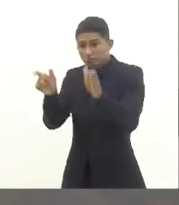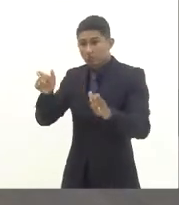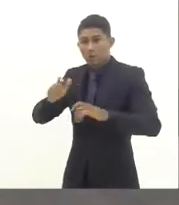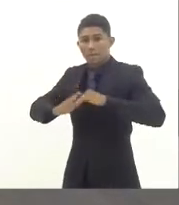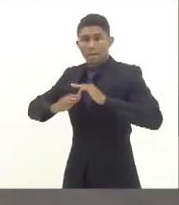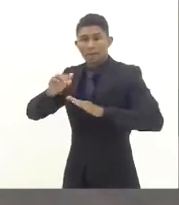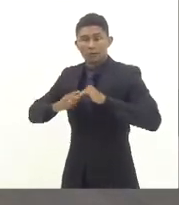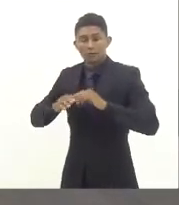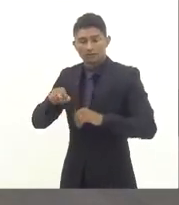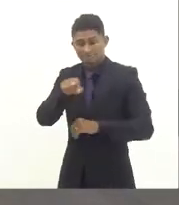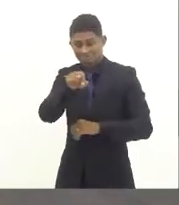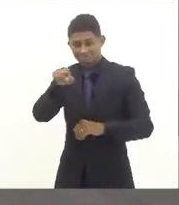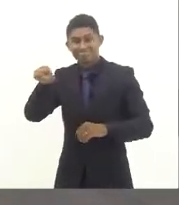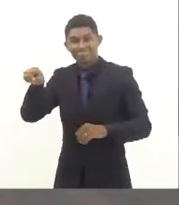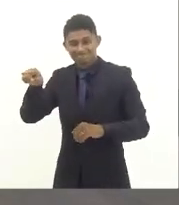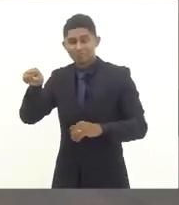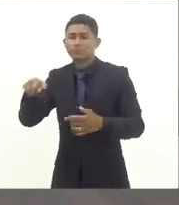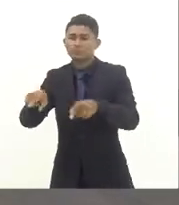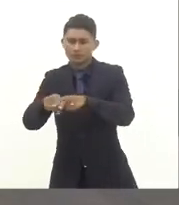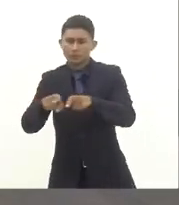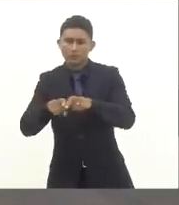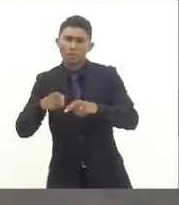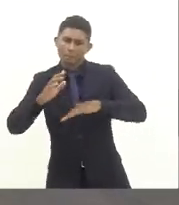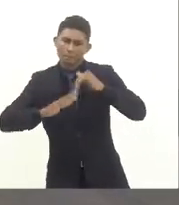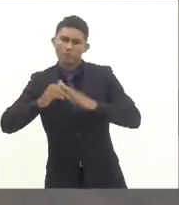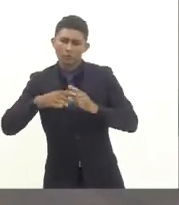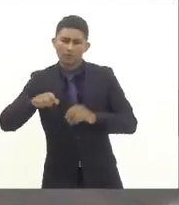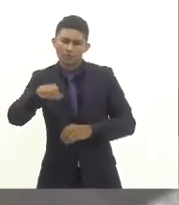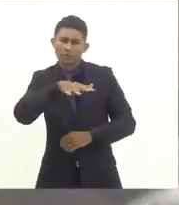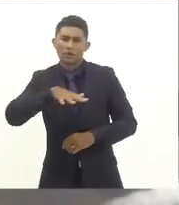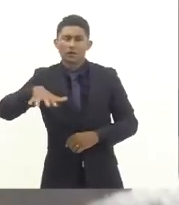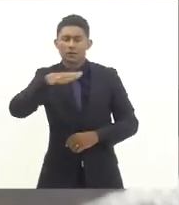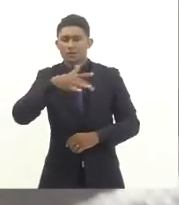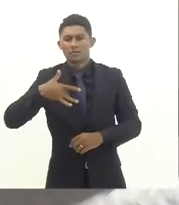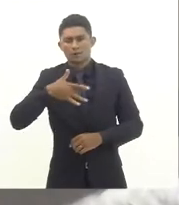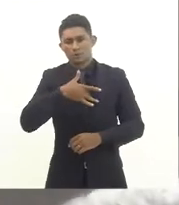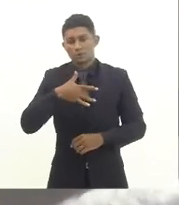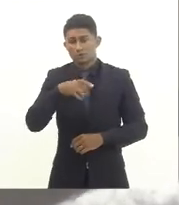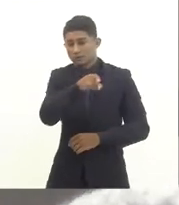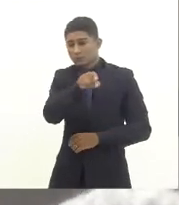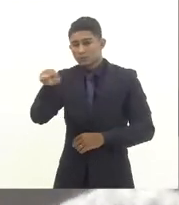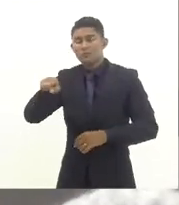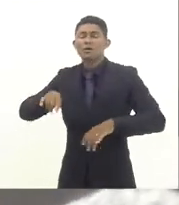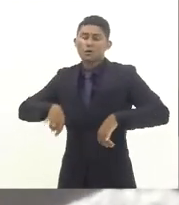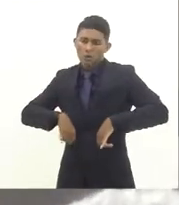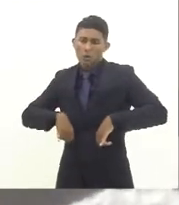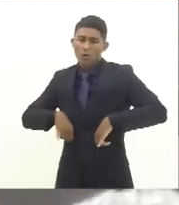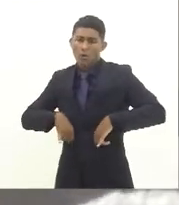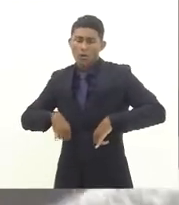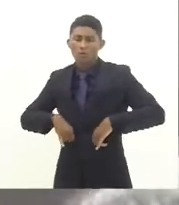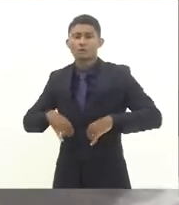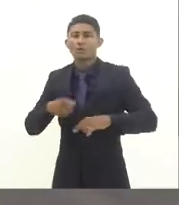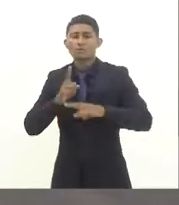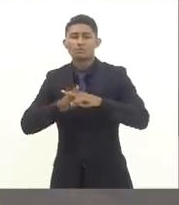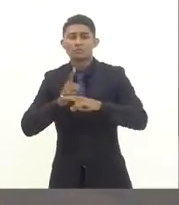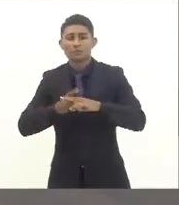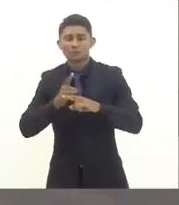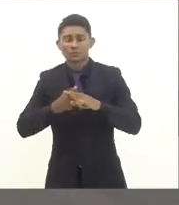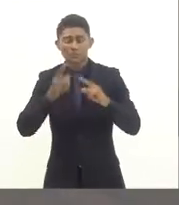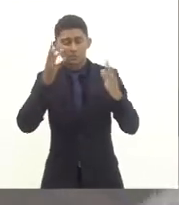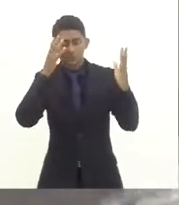grande parte dos profissionais da área do Cuidado da área da saúde sofrerão com a síndrome de bournout